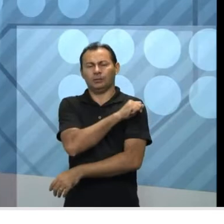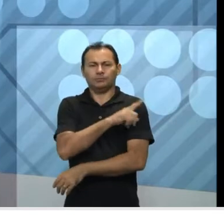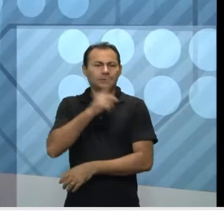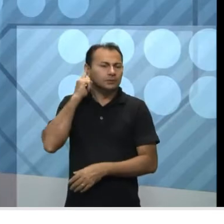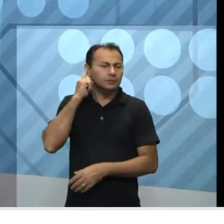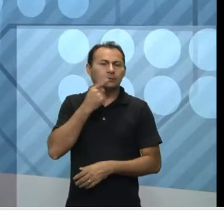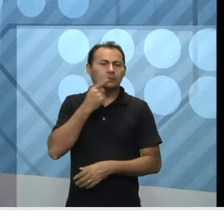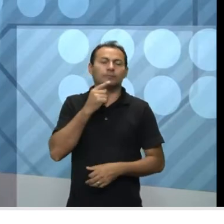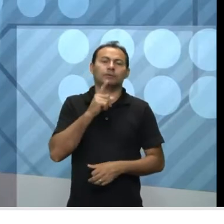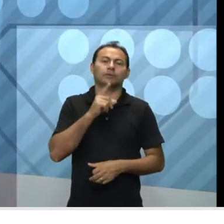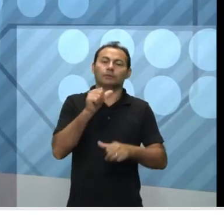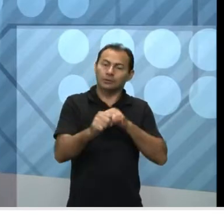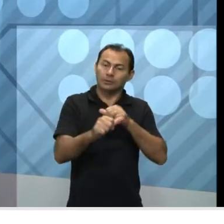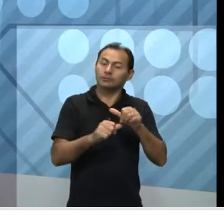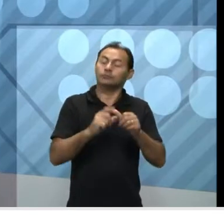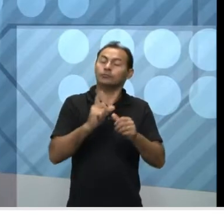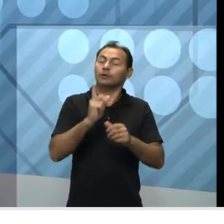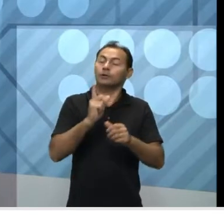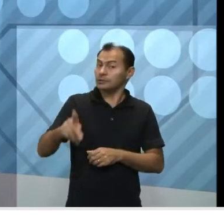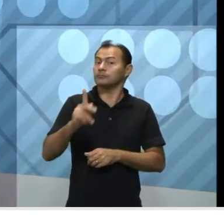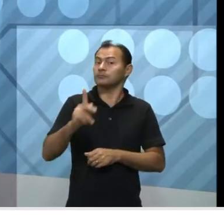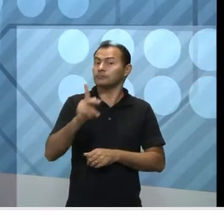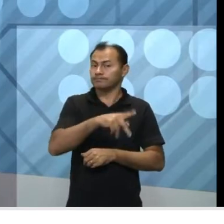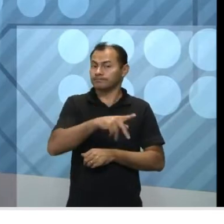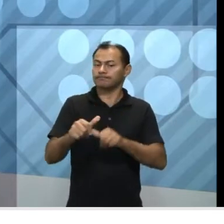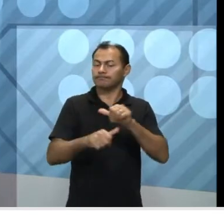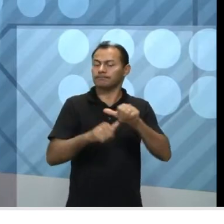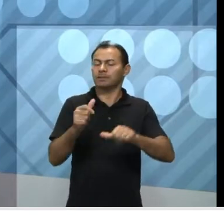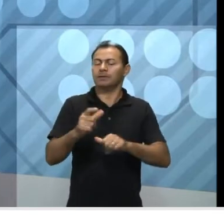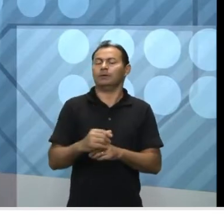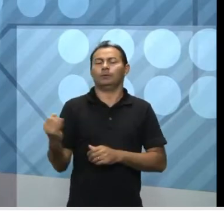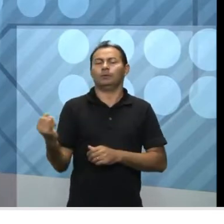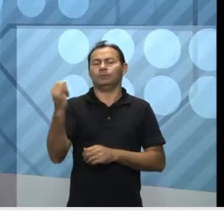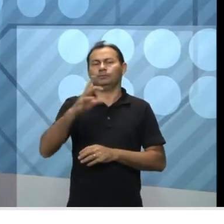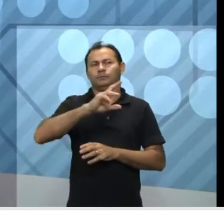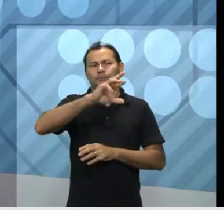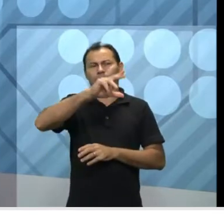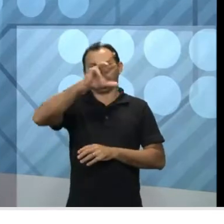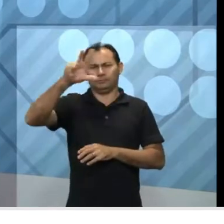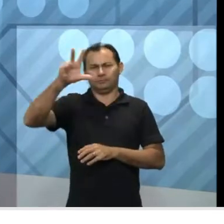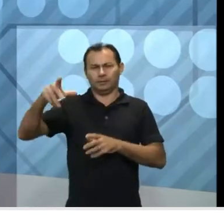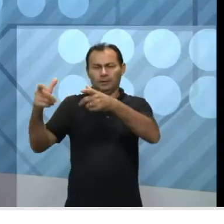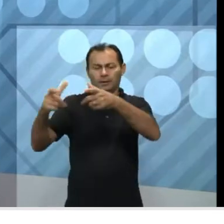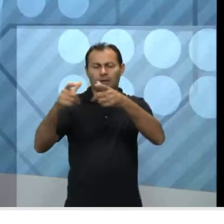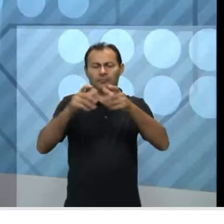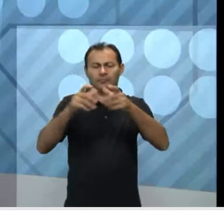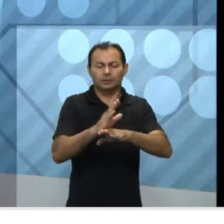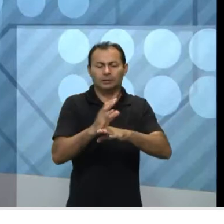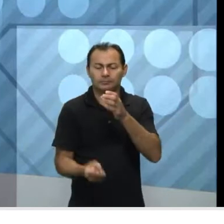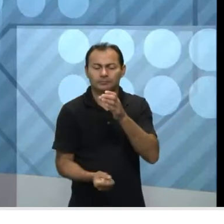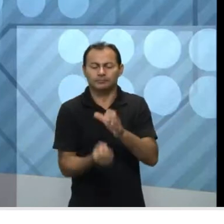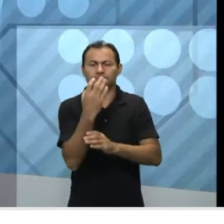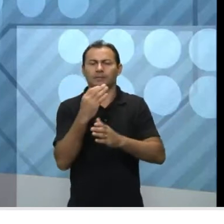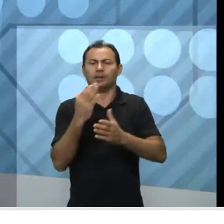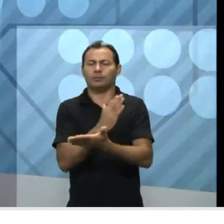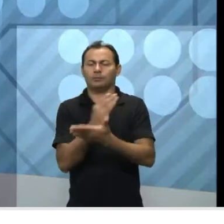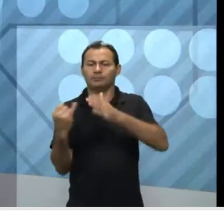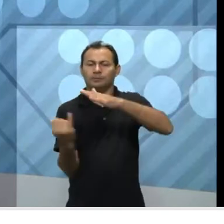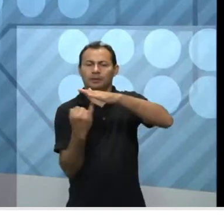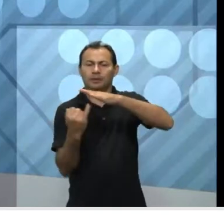foram referência em vários locais. Ajudaram a fundar alguns institutos norte-americanos, outros institutos